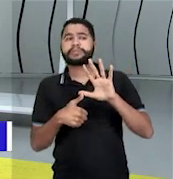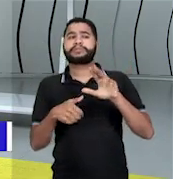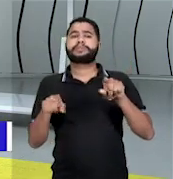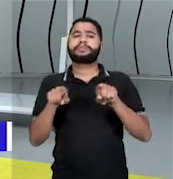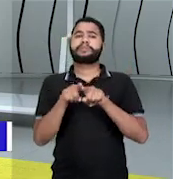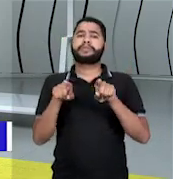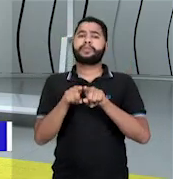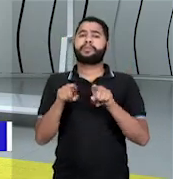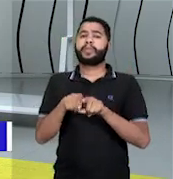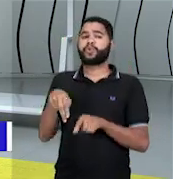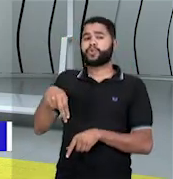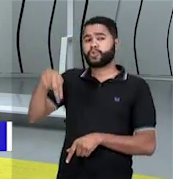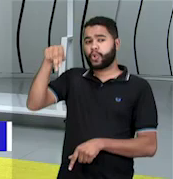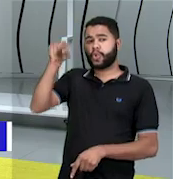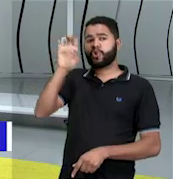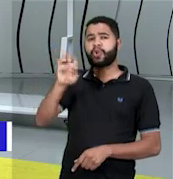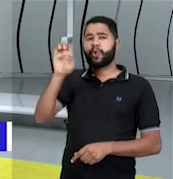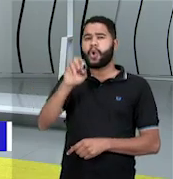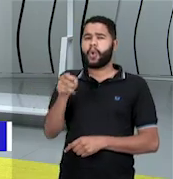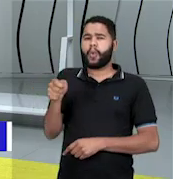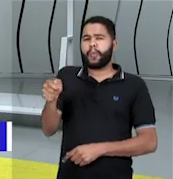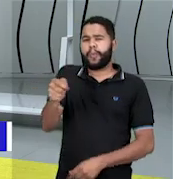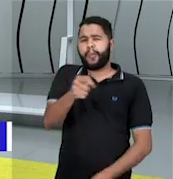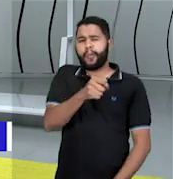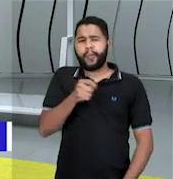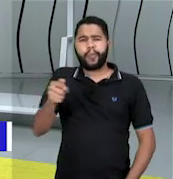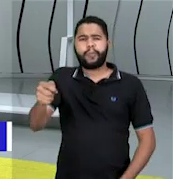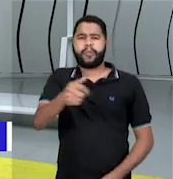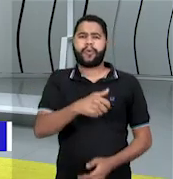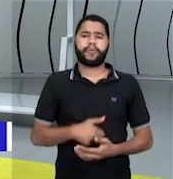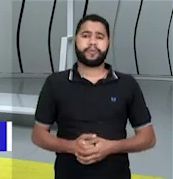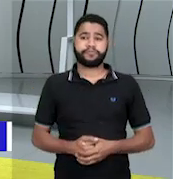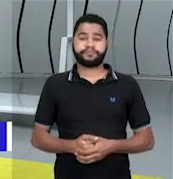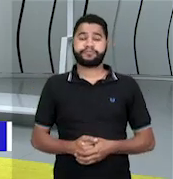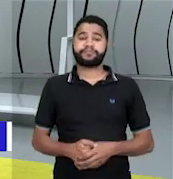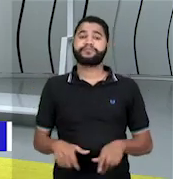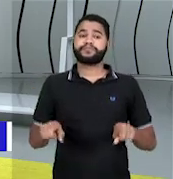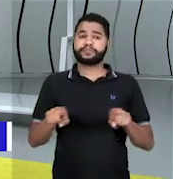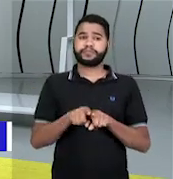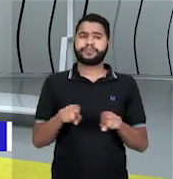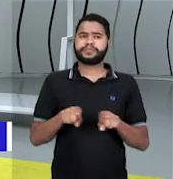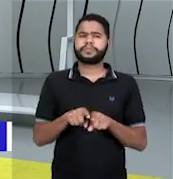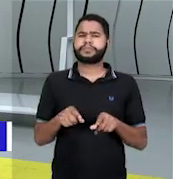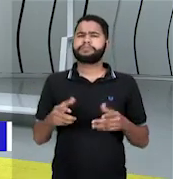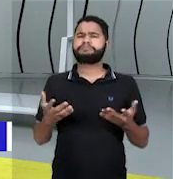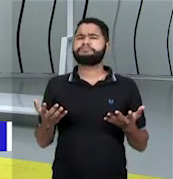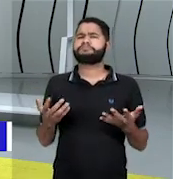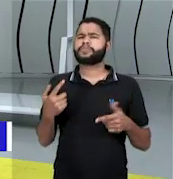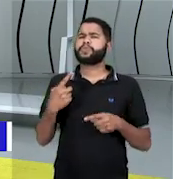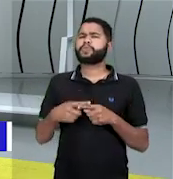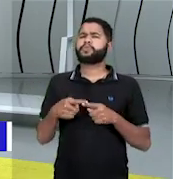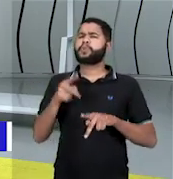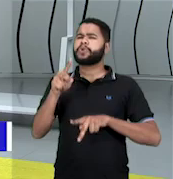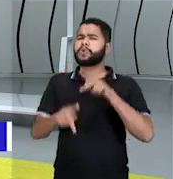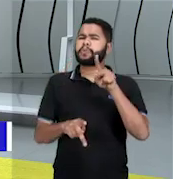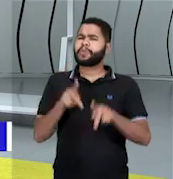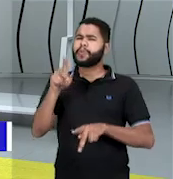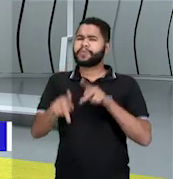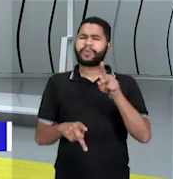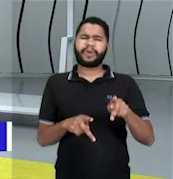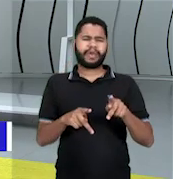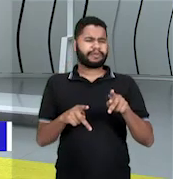da Europa, grandes vazios demográficos aí, tá? E claro, por que essa população se distribui de